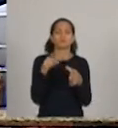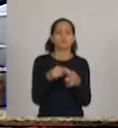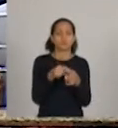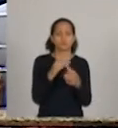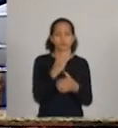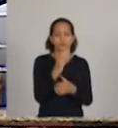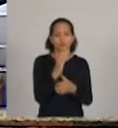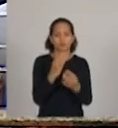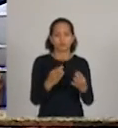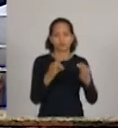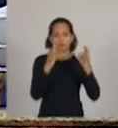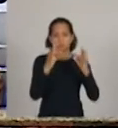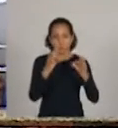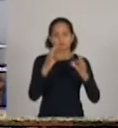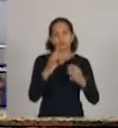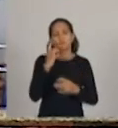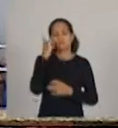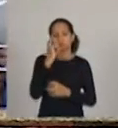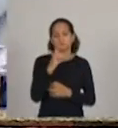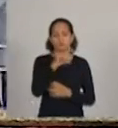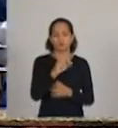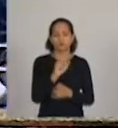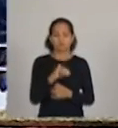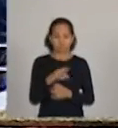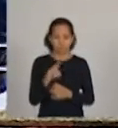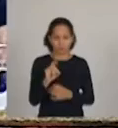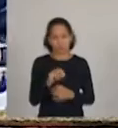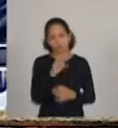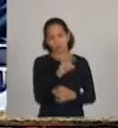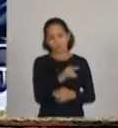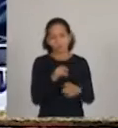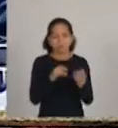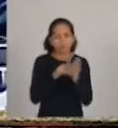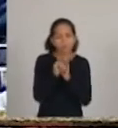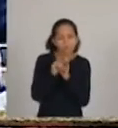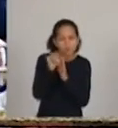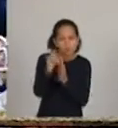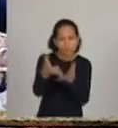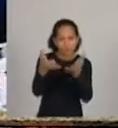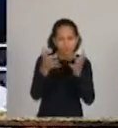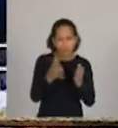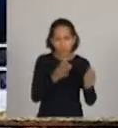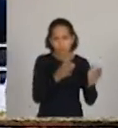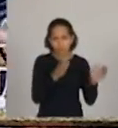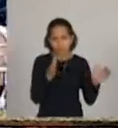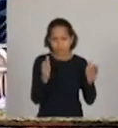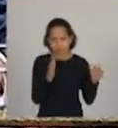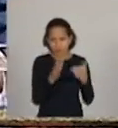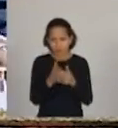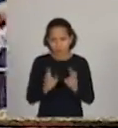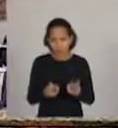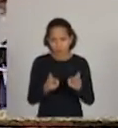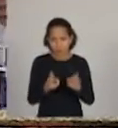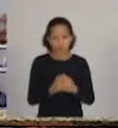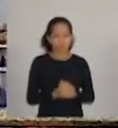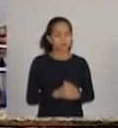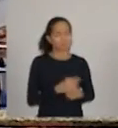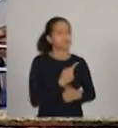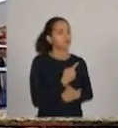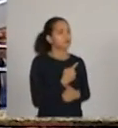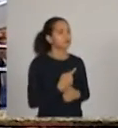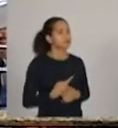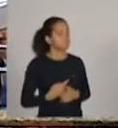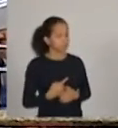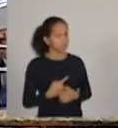Ciência e Tecnologia, o deputado Xambim se prevaleceu do prazo regimental. Consulta ao mesmo se mantém o prazo. Presidente, apto